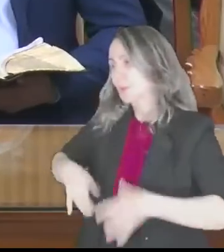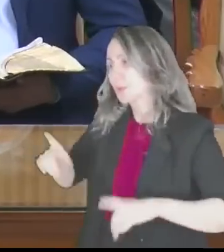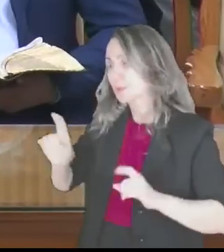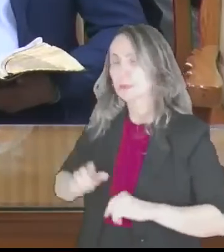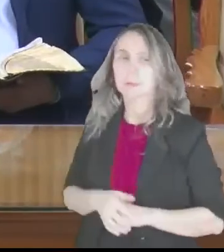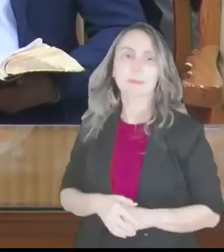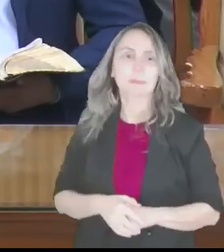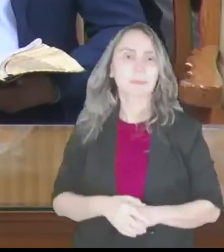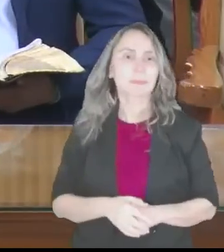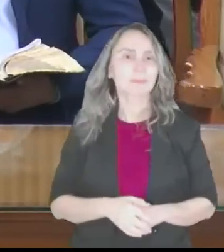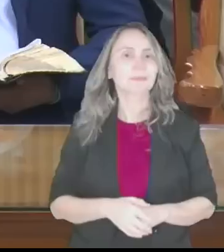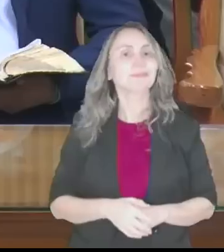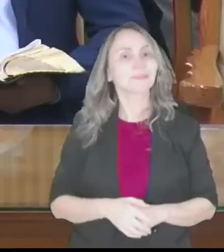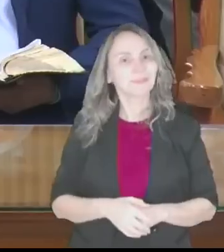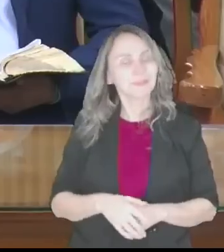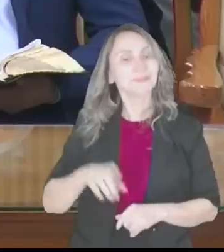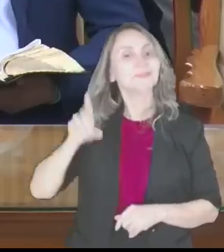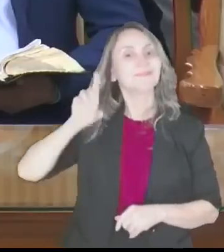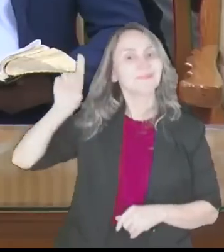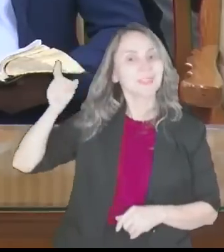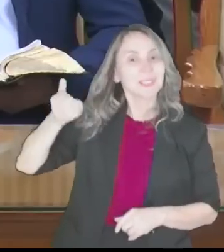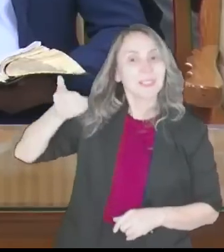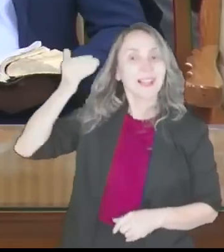jeito que Deus mostrou, começou a chegar. E começou